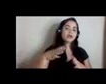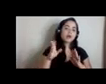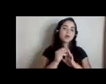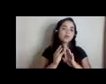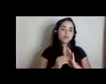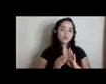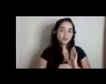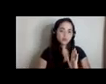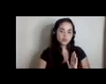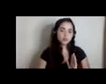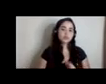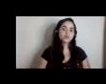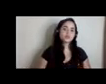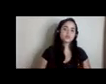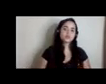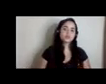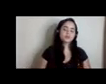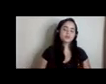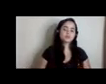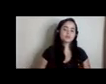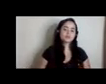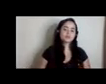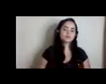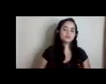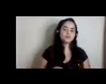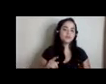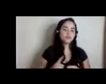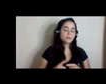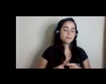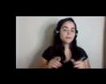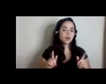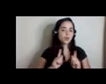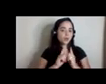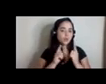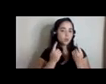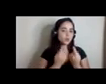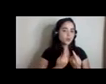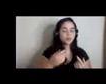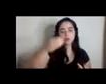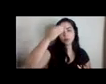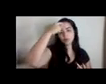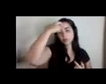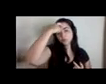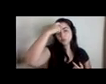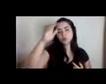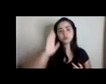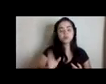né, para um conjunto de conhecimentos que eles já estão